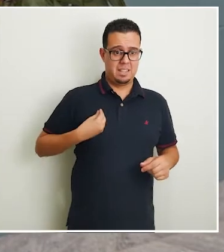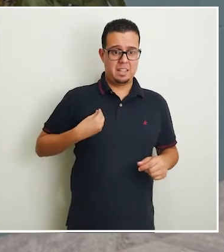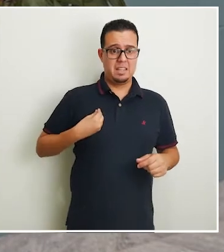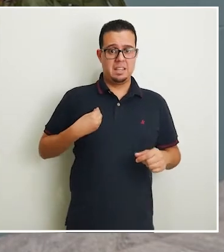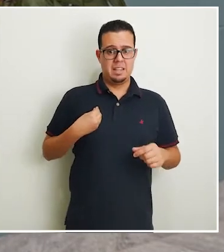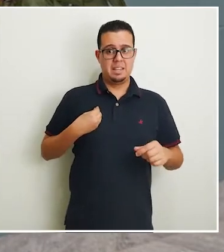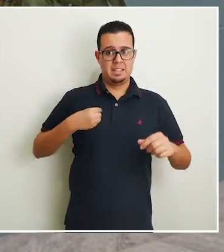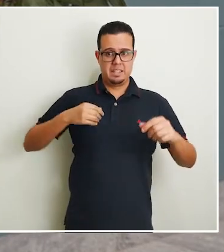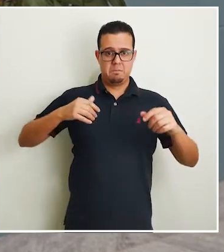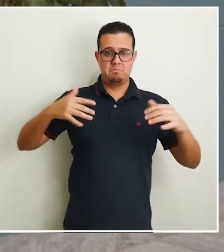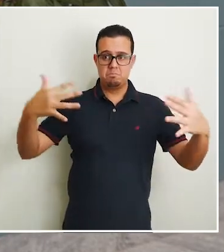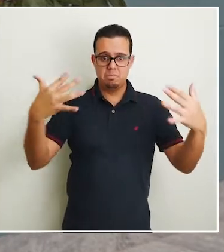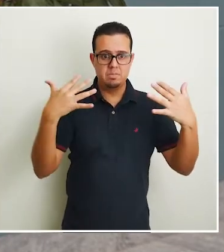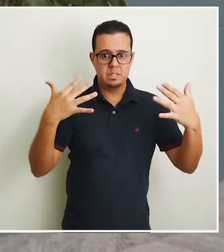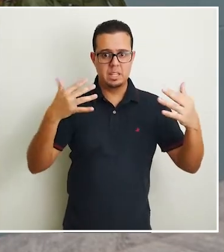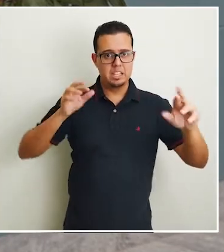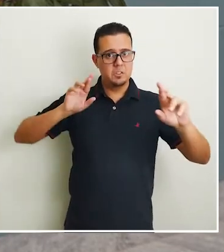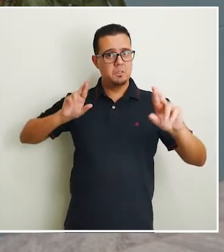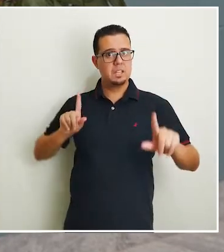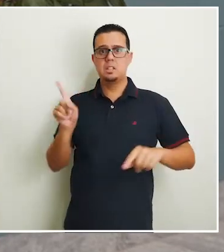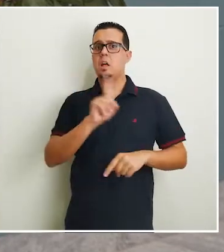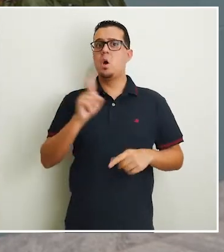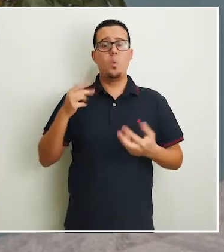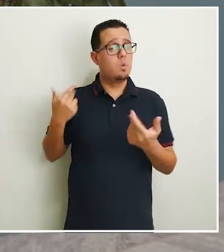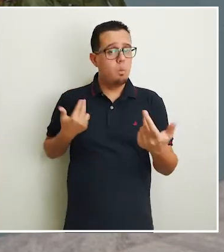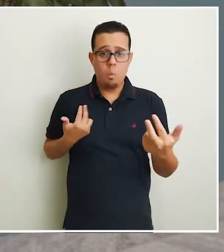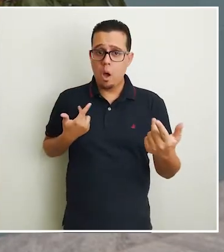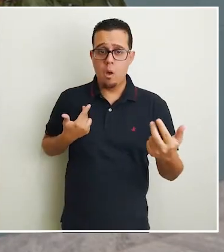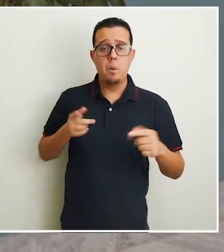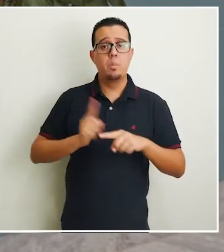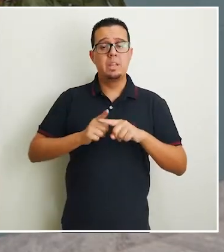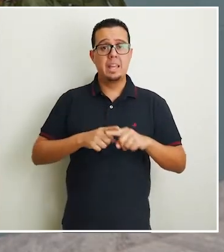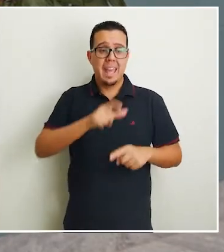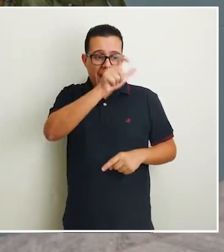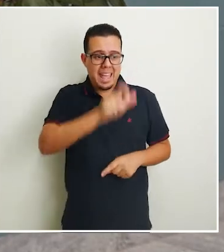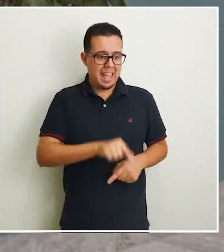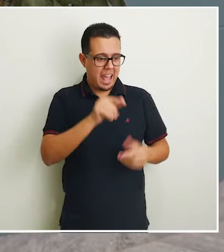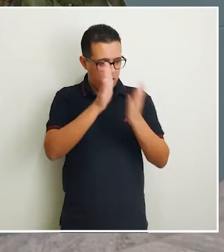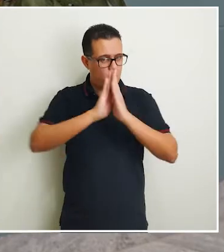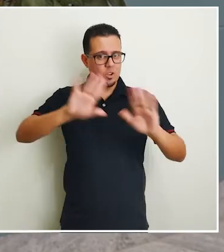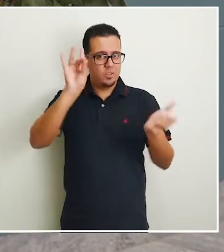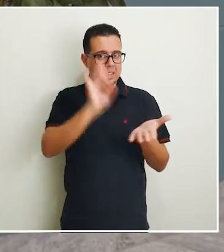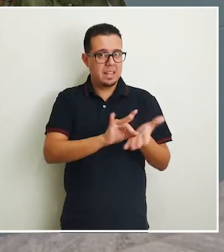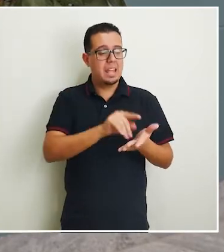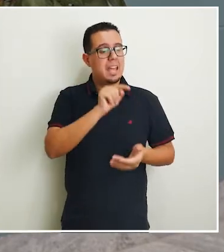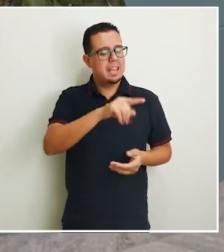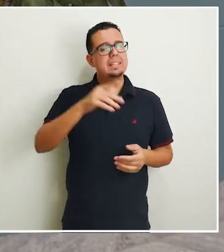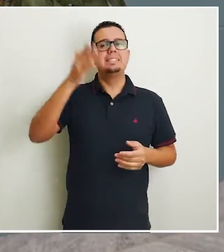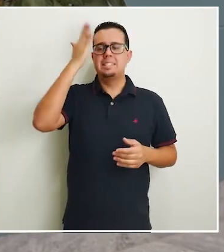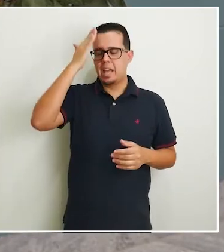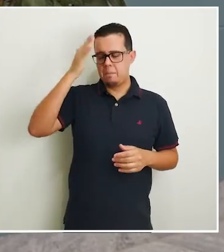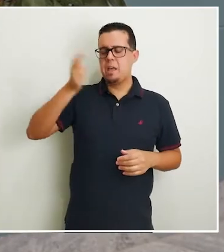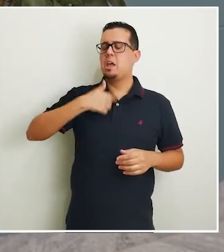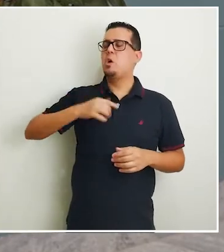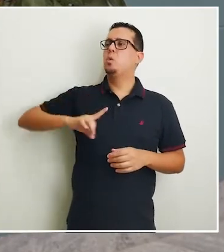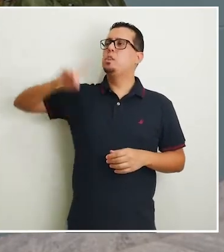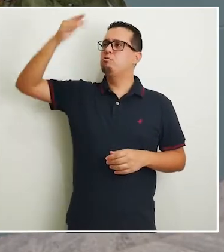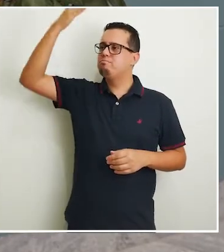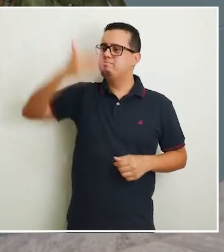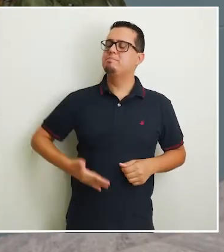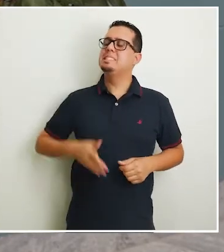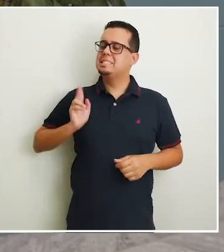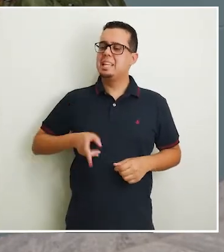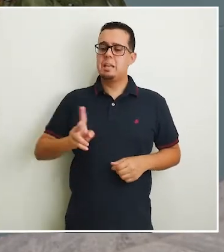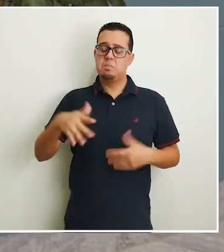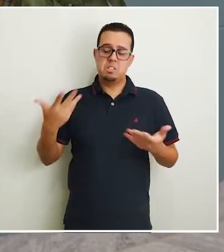essa pessoa, ela tem uma percepção de estar constantemente na presença de Deus. Por isso ela adora em tudo e